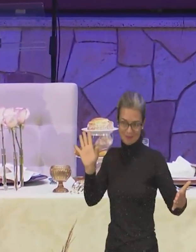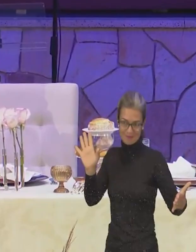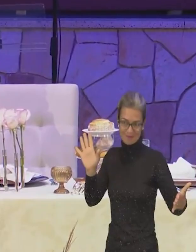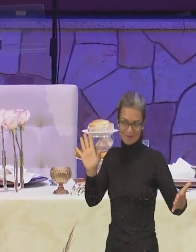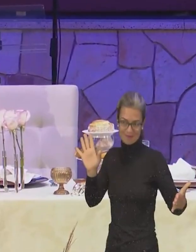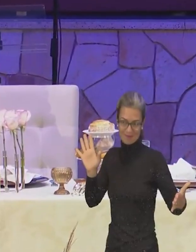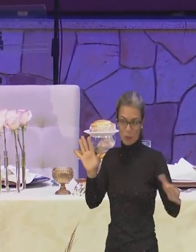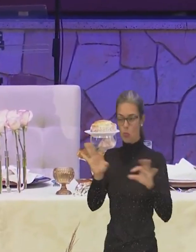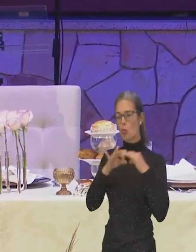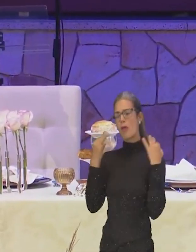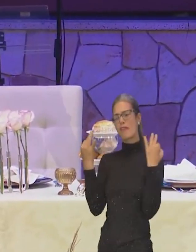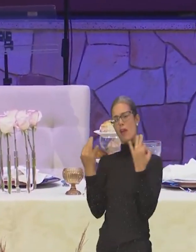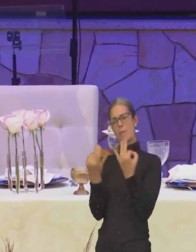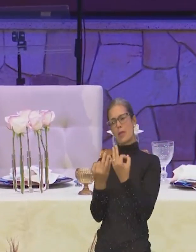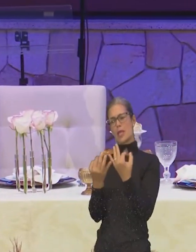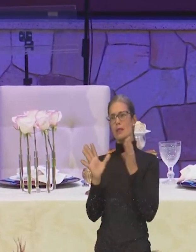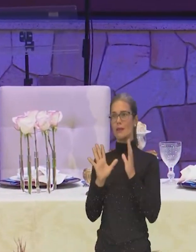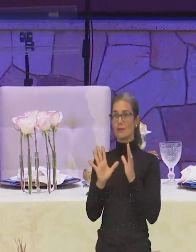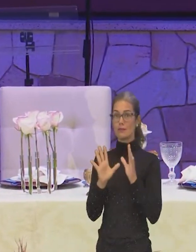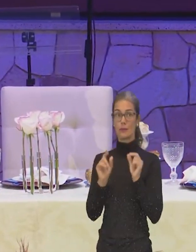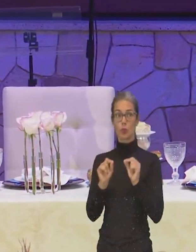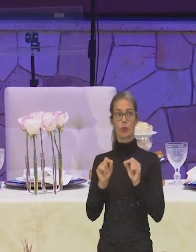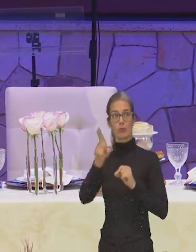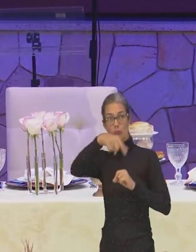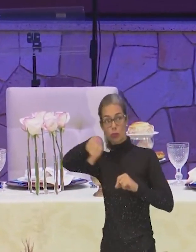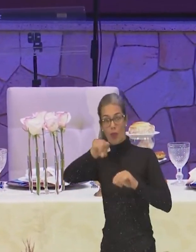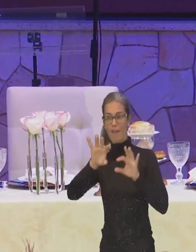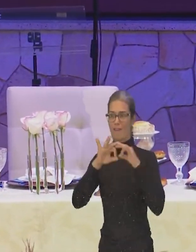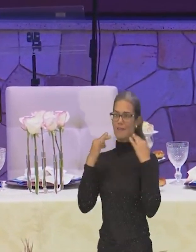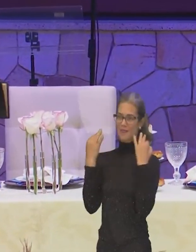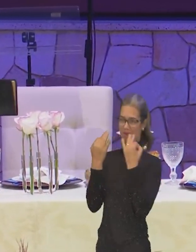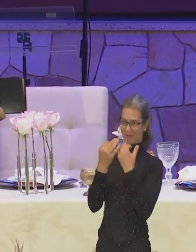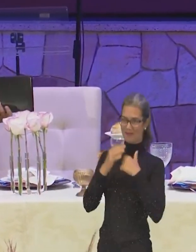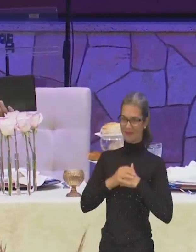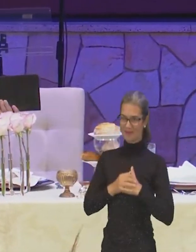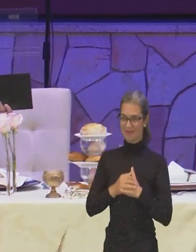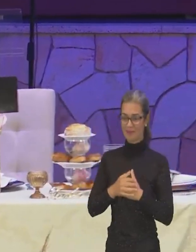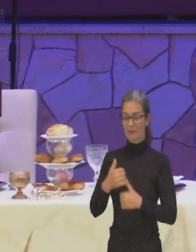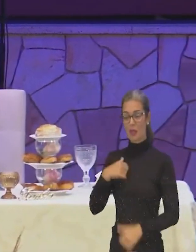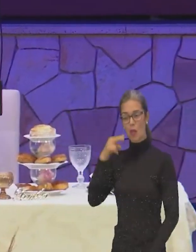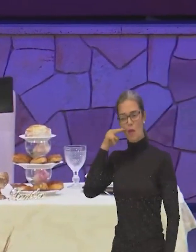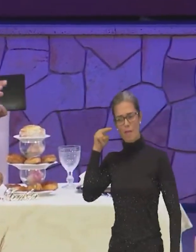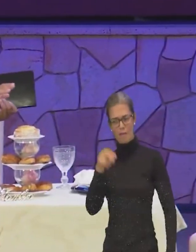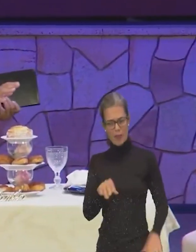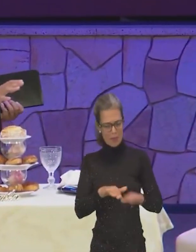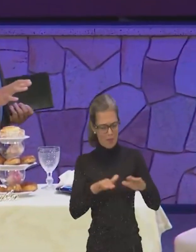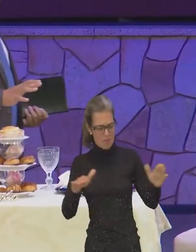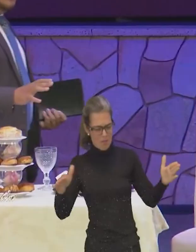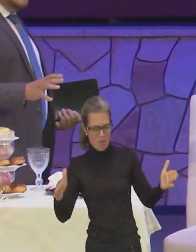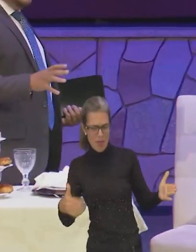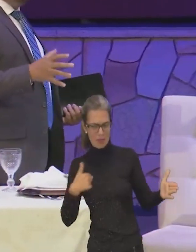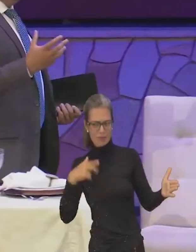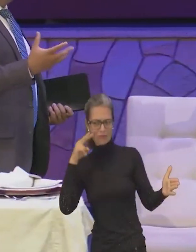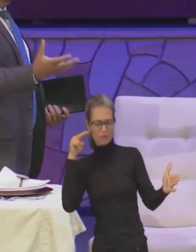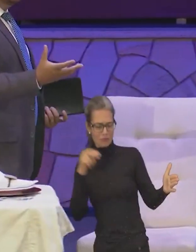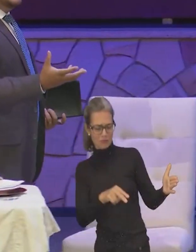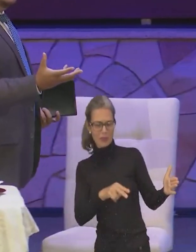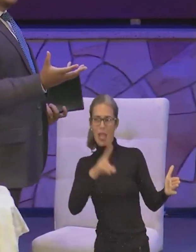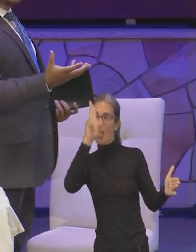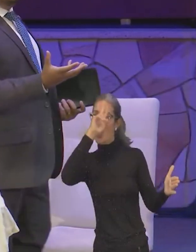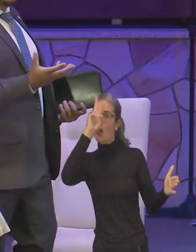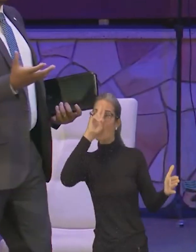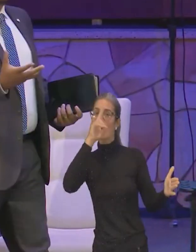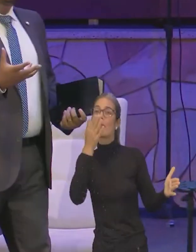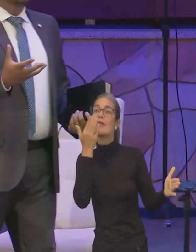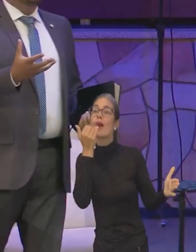esta família, para a nossa família. Quando eu olho para a mesa, eu logo me lembro da comida que